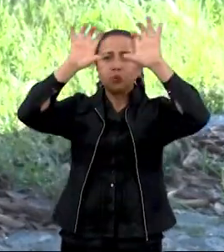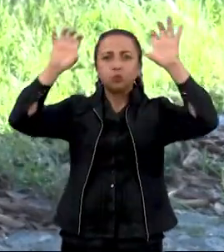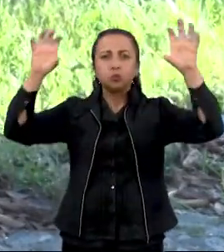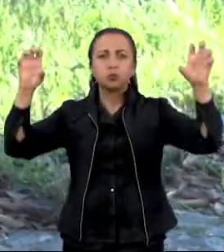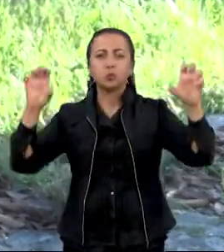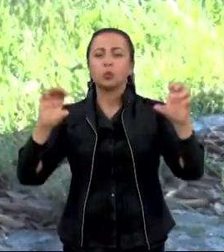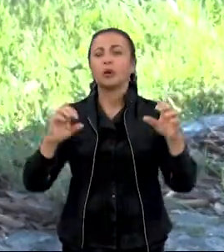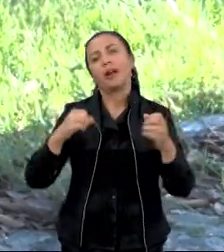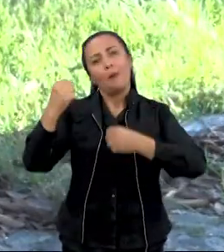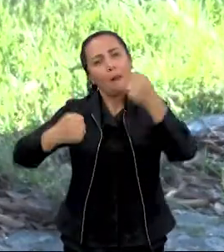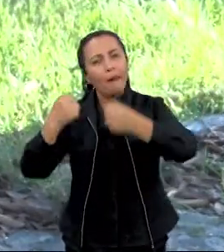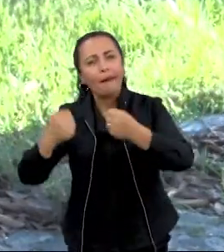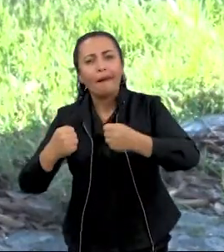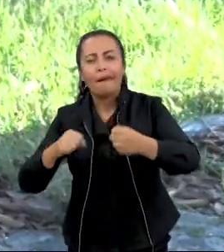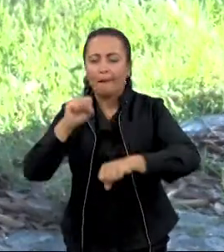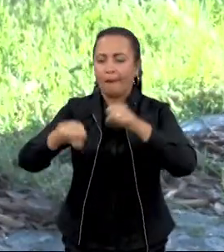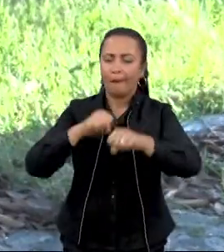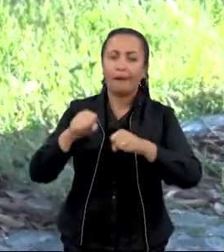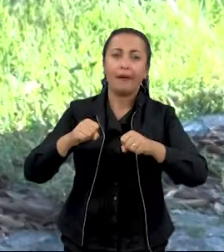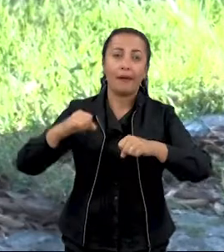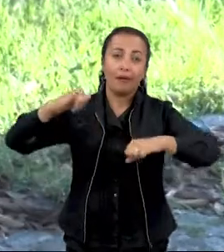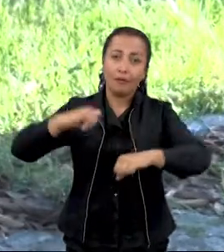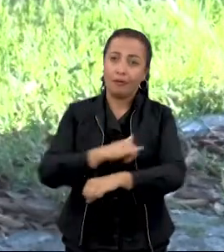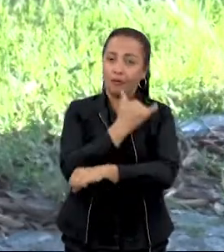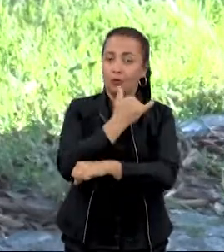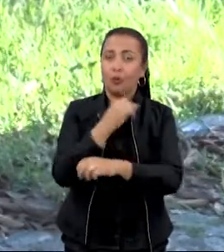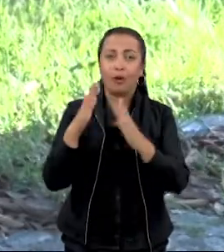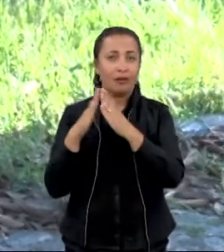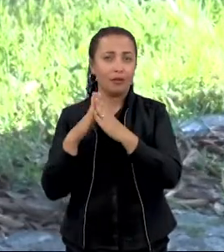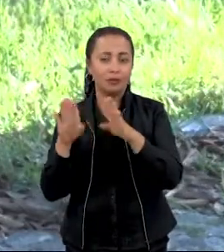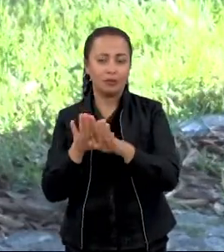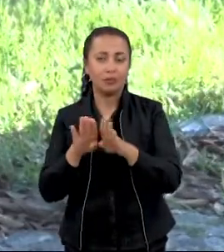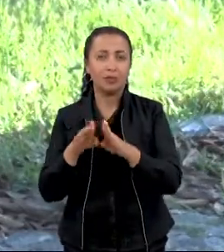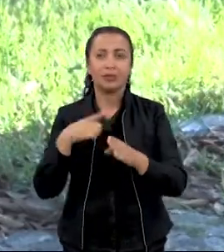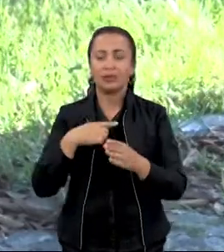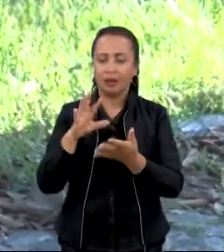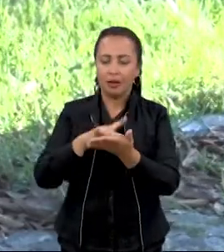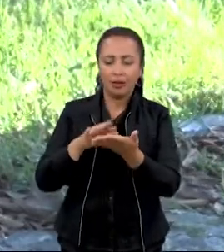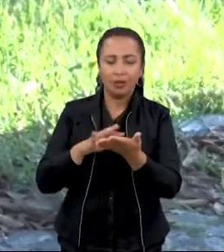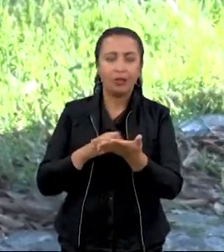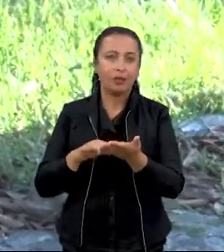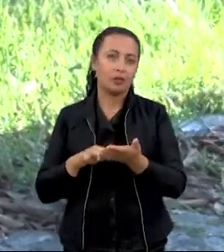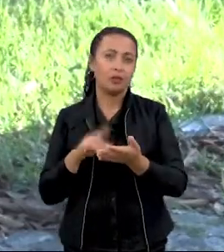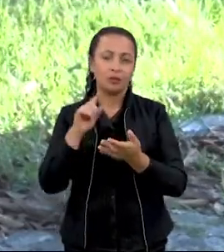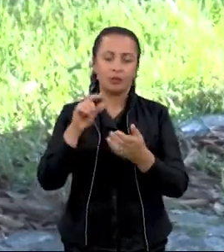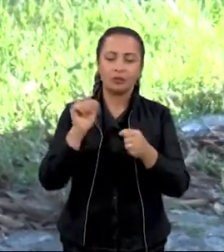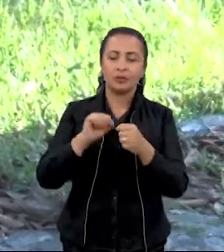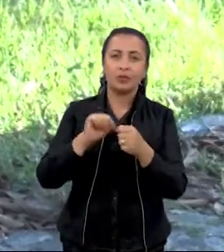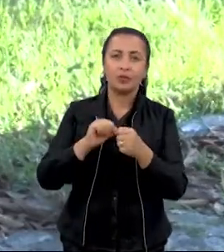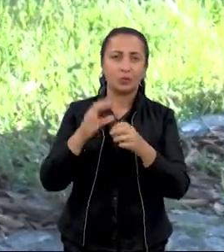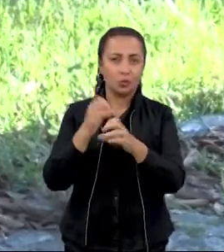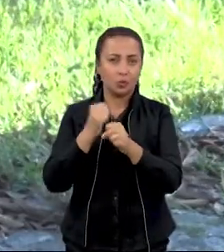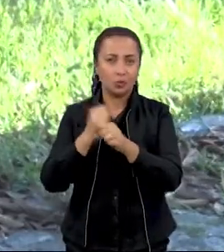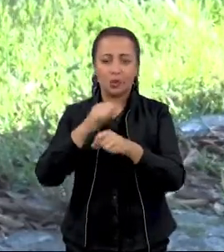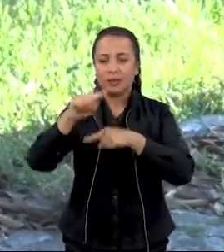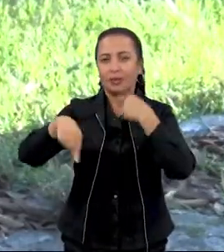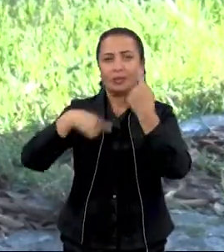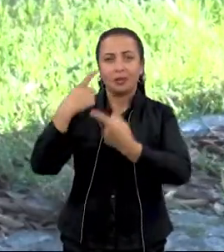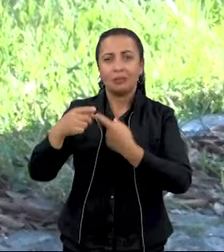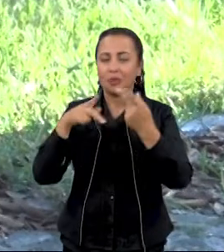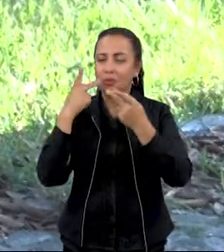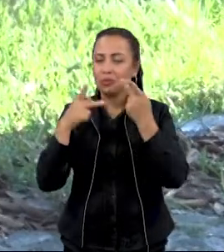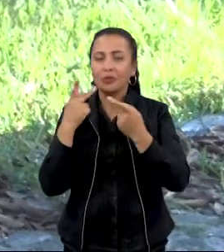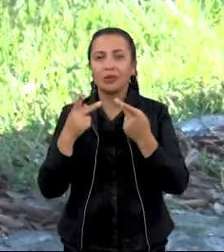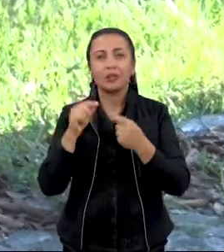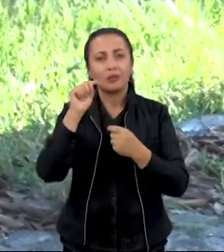você roda de carro, de bicicleta, de avião, do seu consumo doméstico. Você tem uma calculadora, você faz seu cálculo e